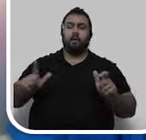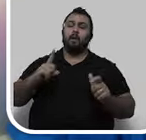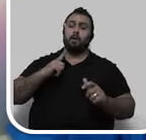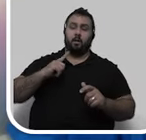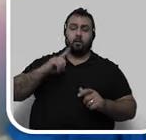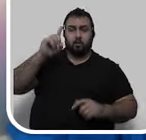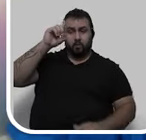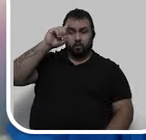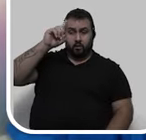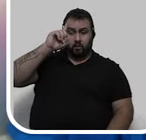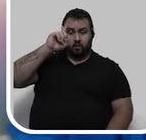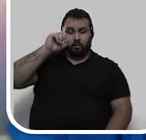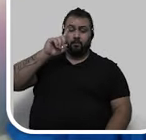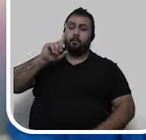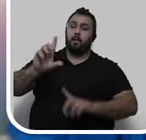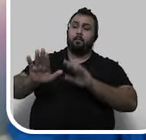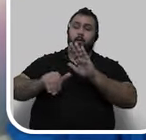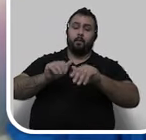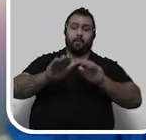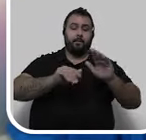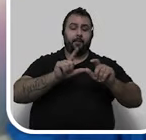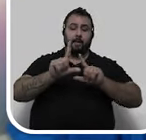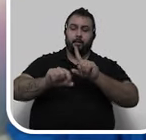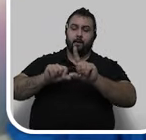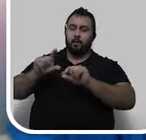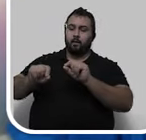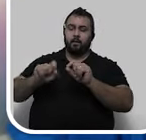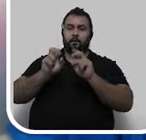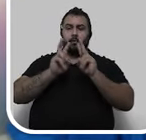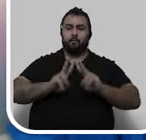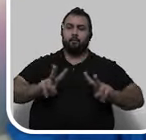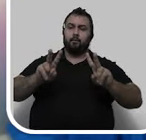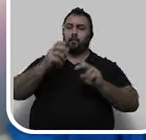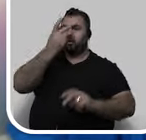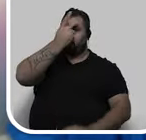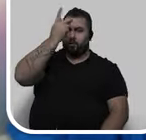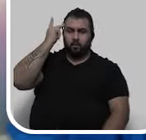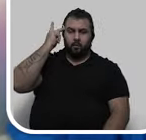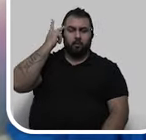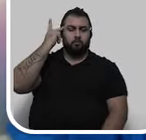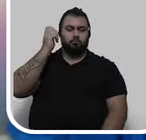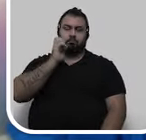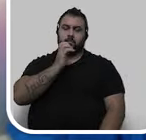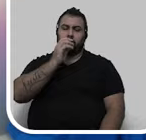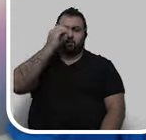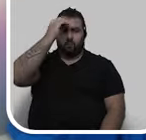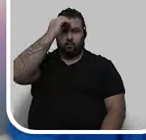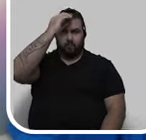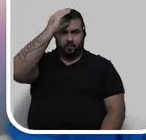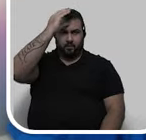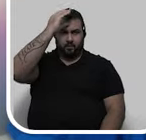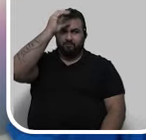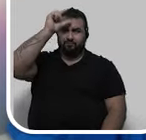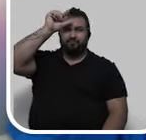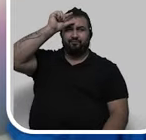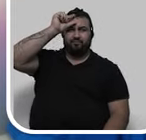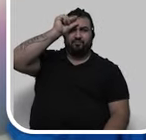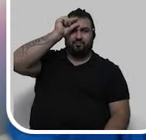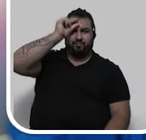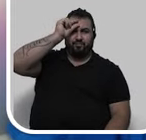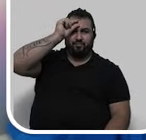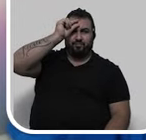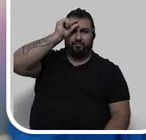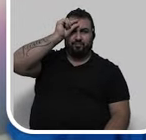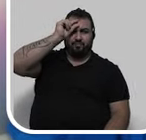seleção e vê pessoas com um conhecimento muito raso. Então, a gente sente ainda